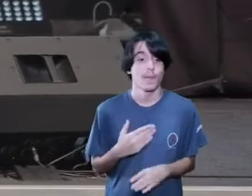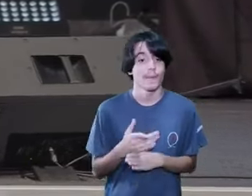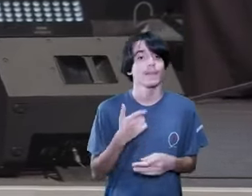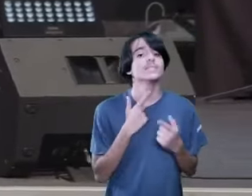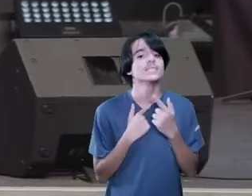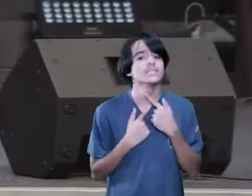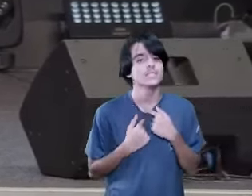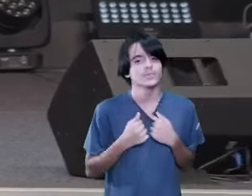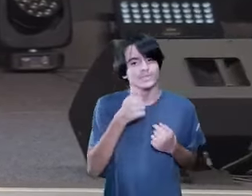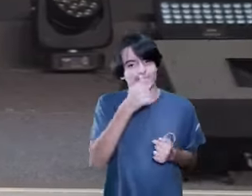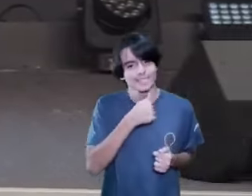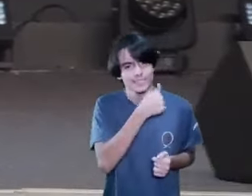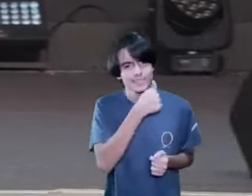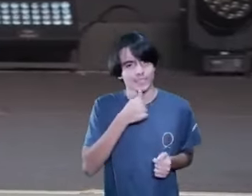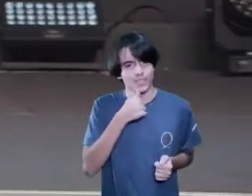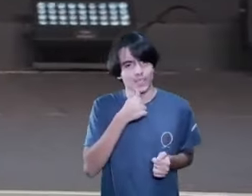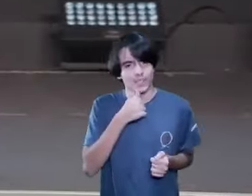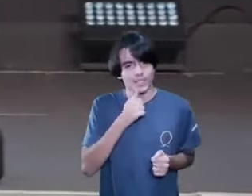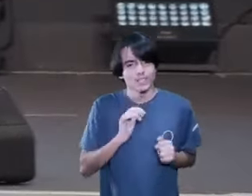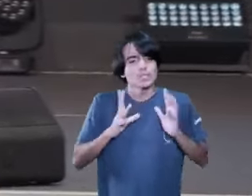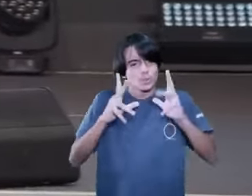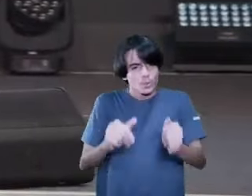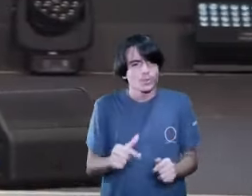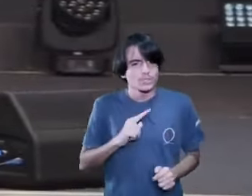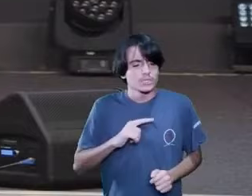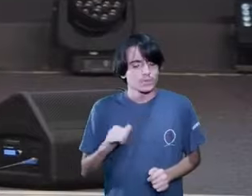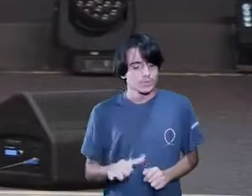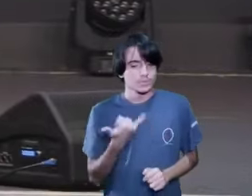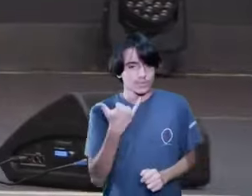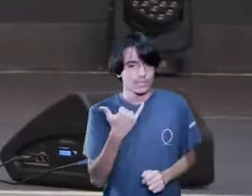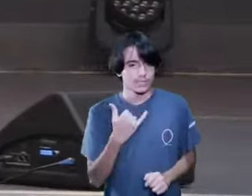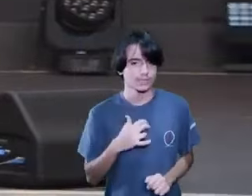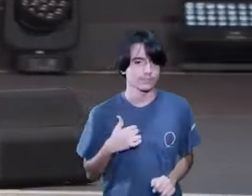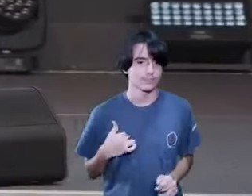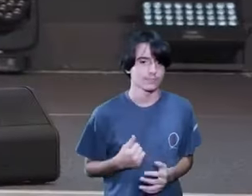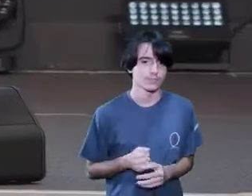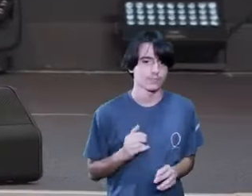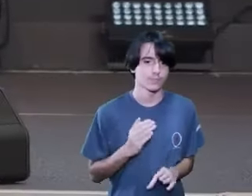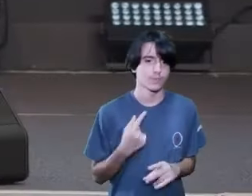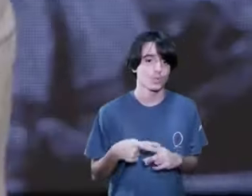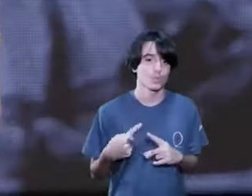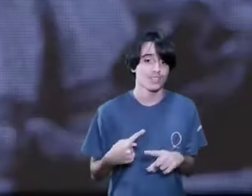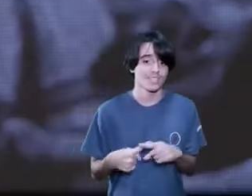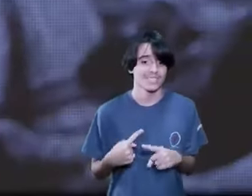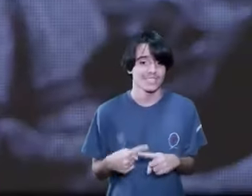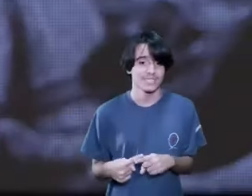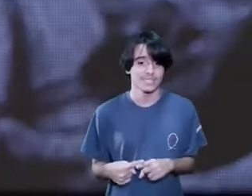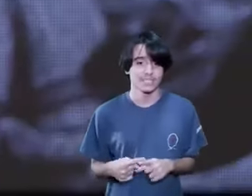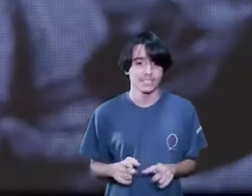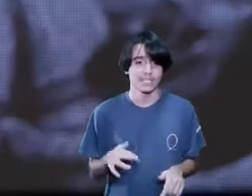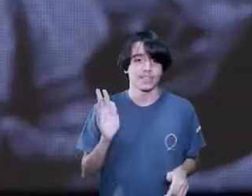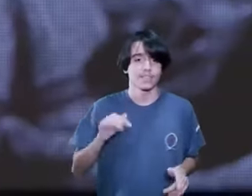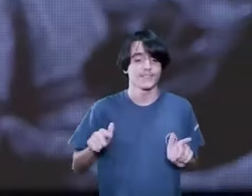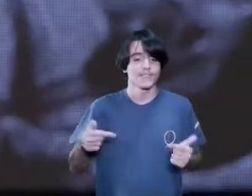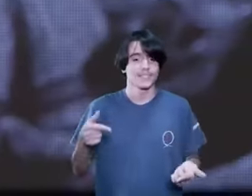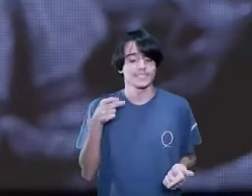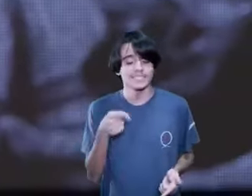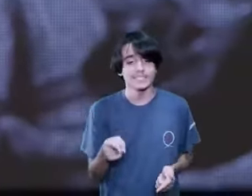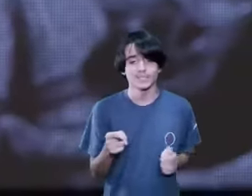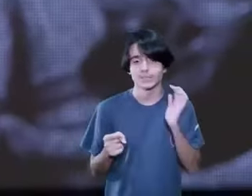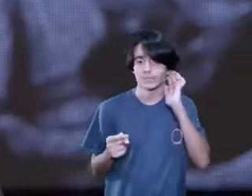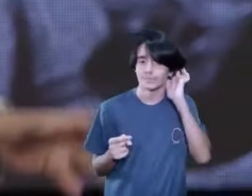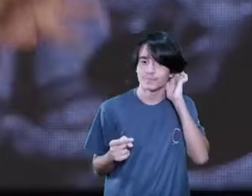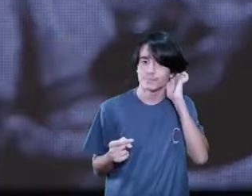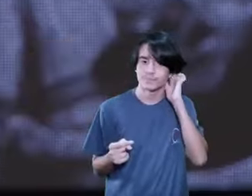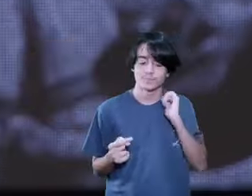o sacrifício, alcança todos. Pois quem fez isso, ou quem estava se preparando para fazer